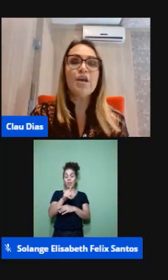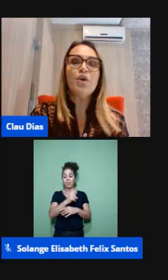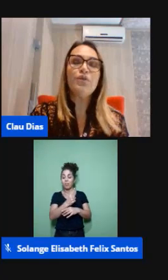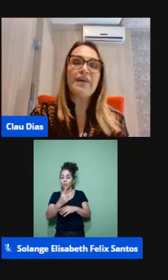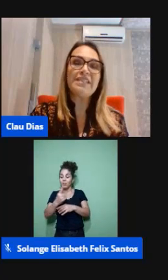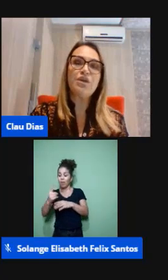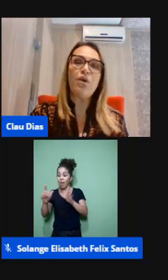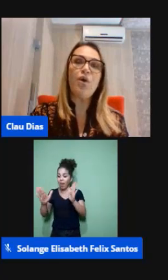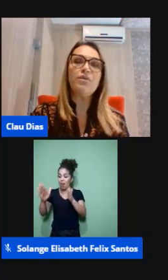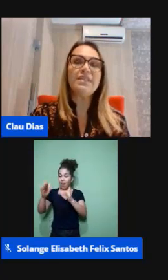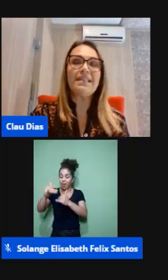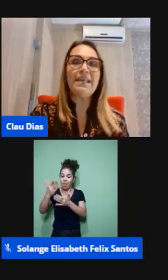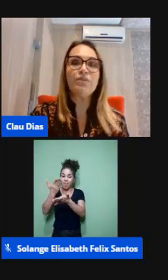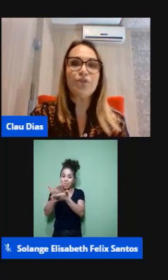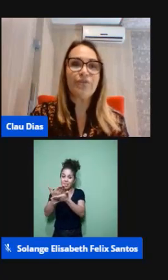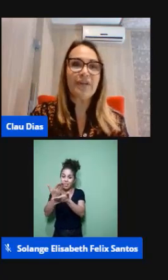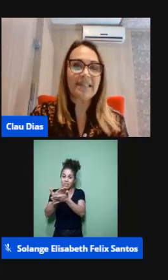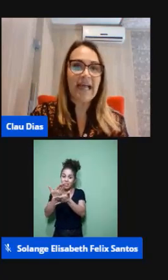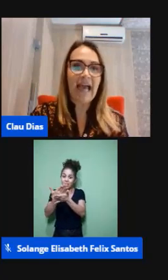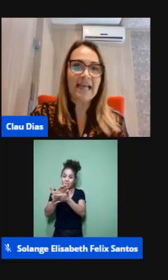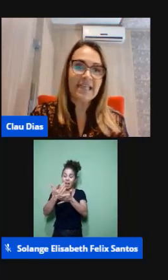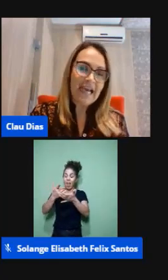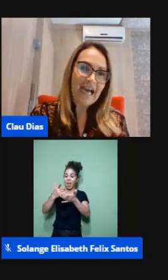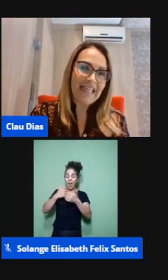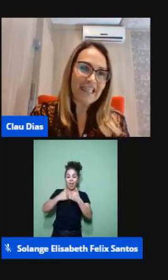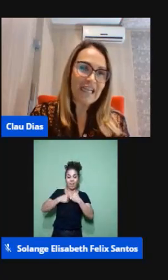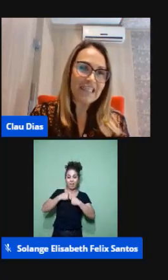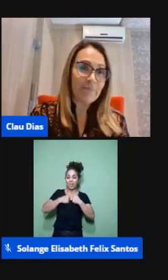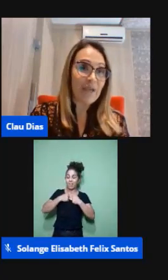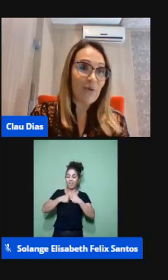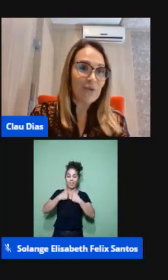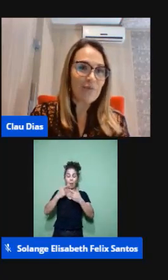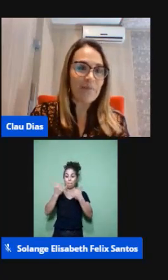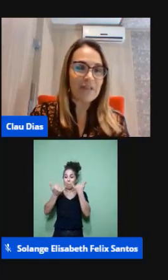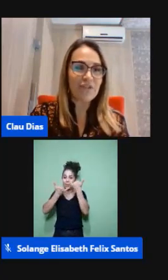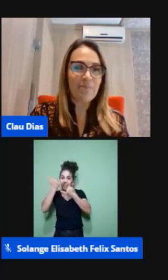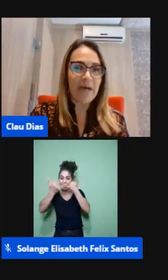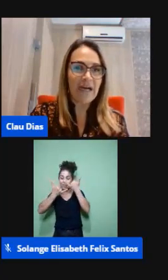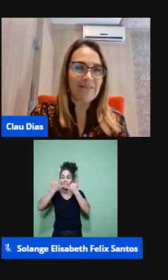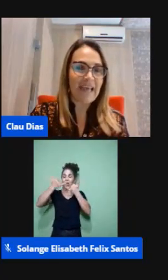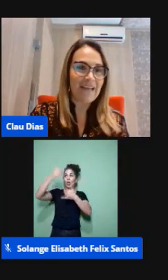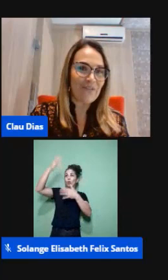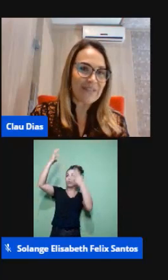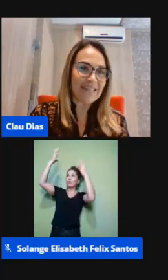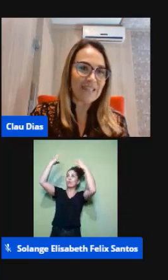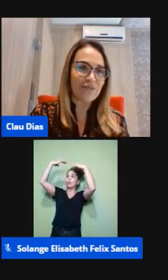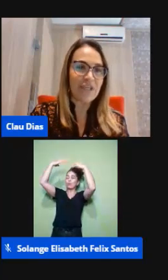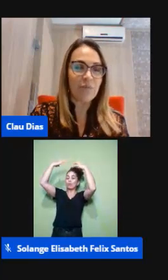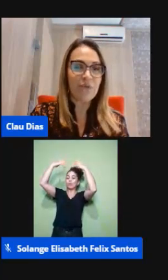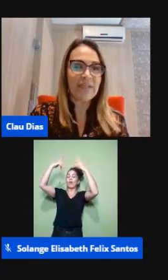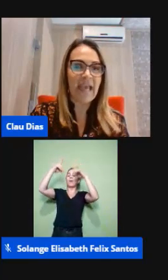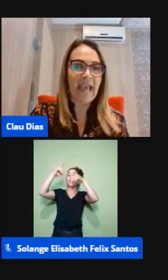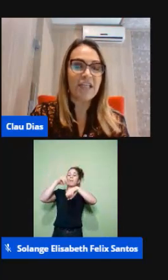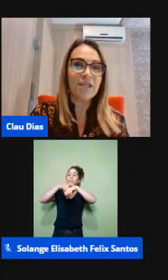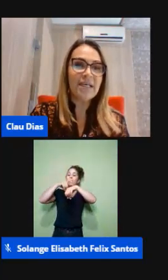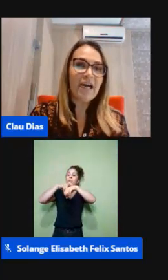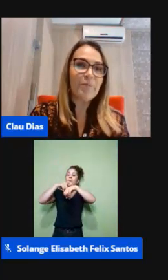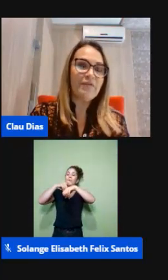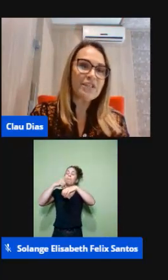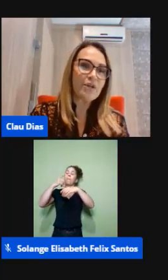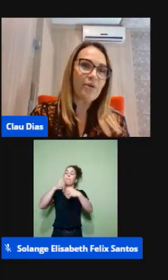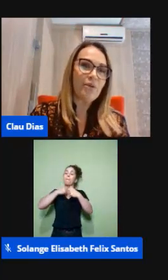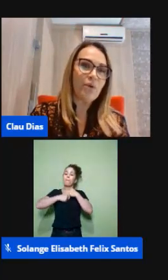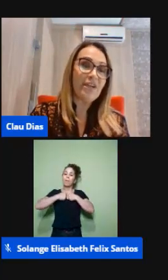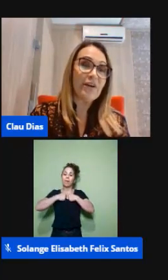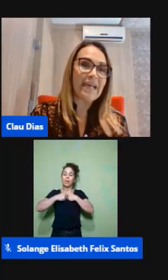infantil, né? O faz de conta ali, com chuveiro atrás. Ali atrás também outro momento de banho, né? Com certeza um dia muito quente.